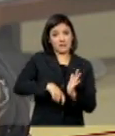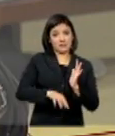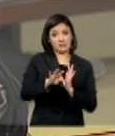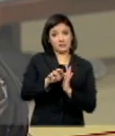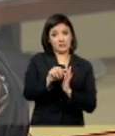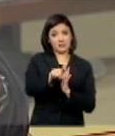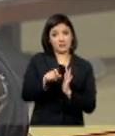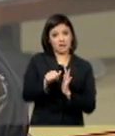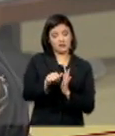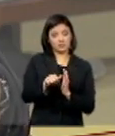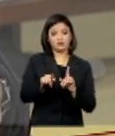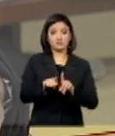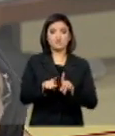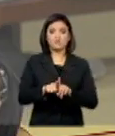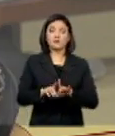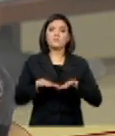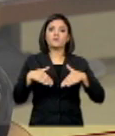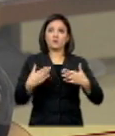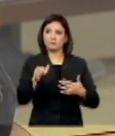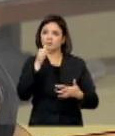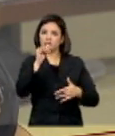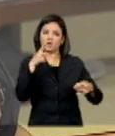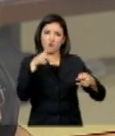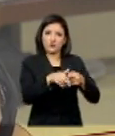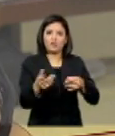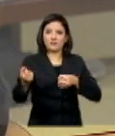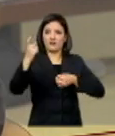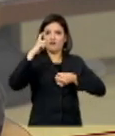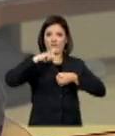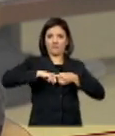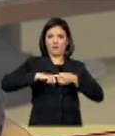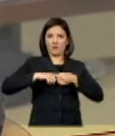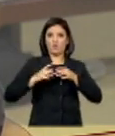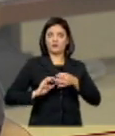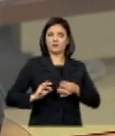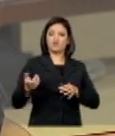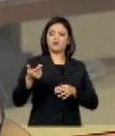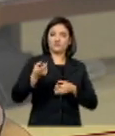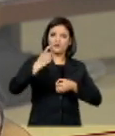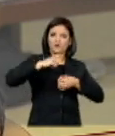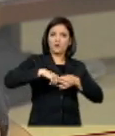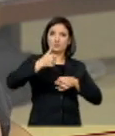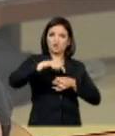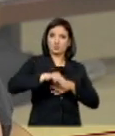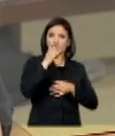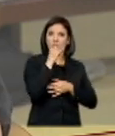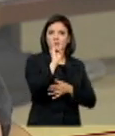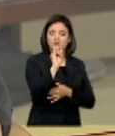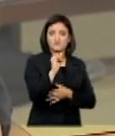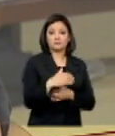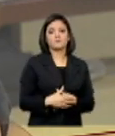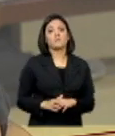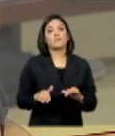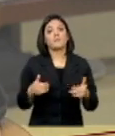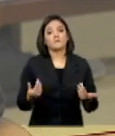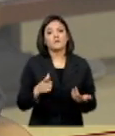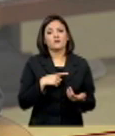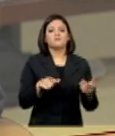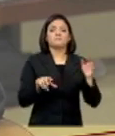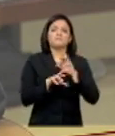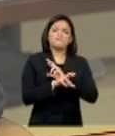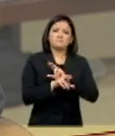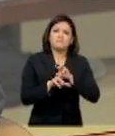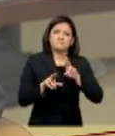casos de religação e aí aqui se o presidente eu trago uma série de acordos lanço